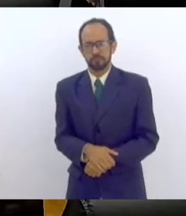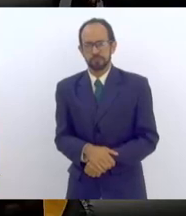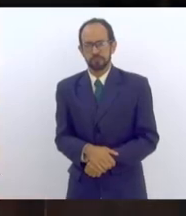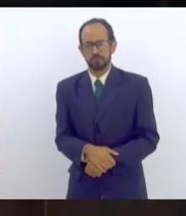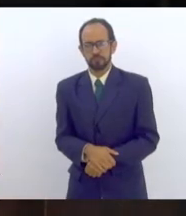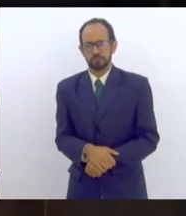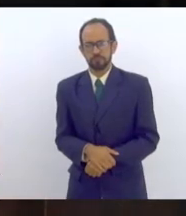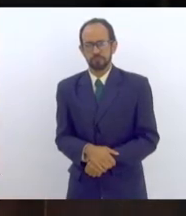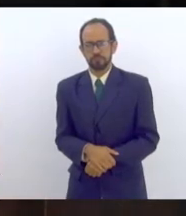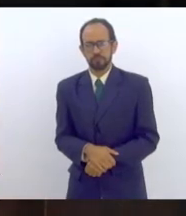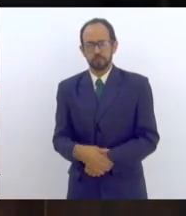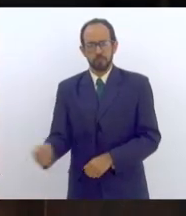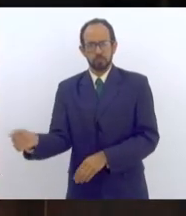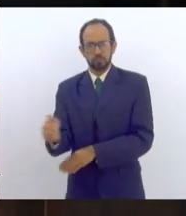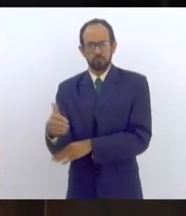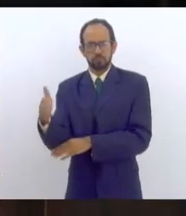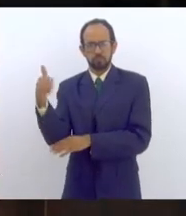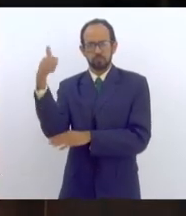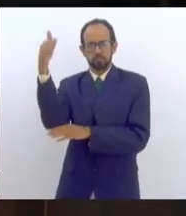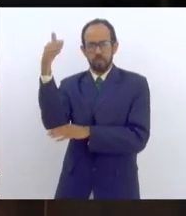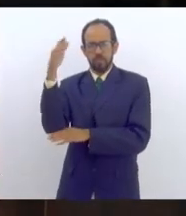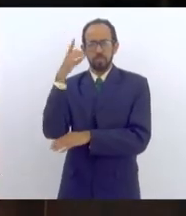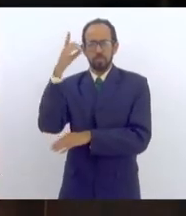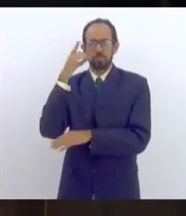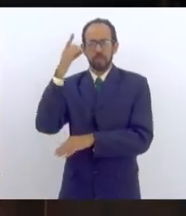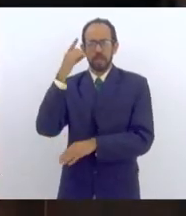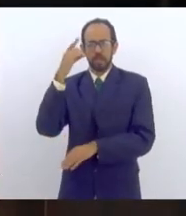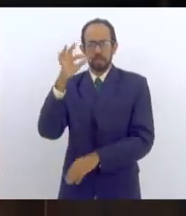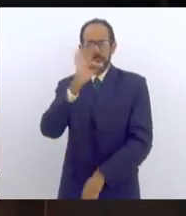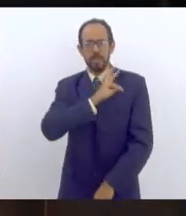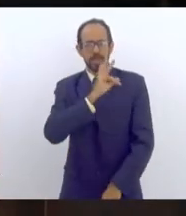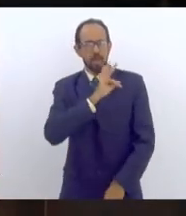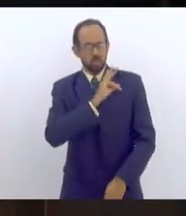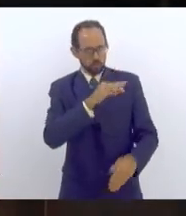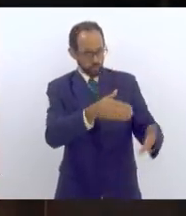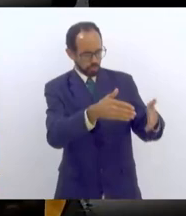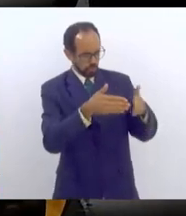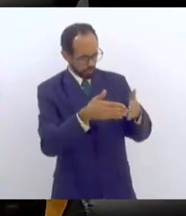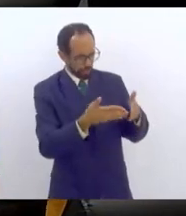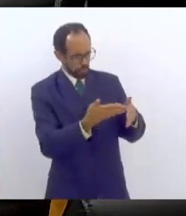com o hasteamento da bandeira, deputada Marta Rocha, por favor.